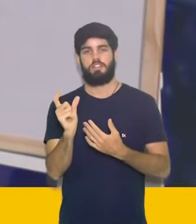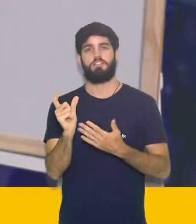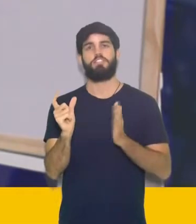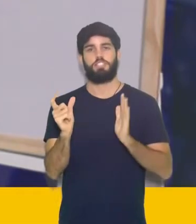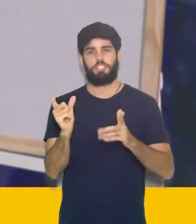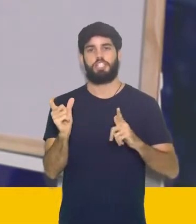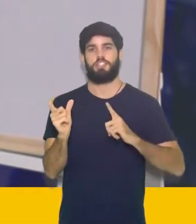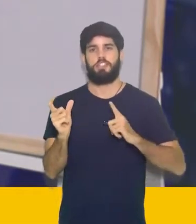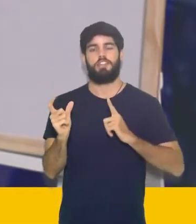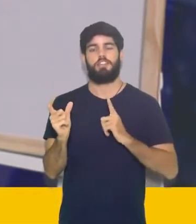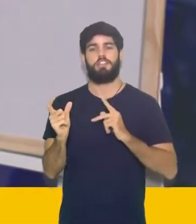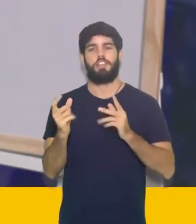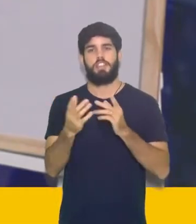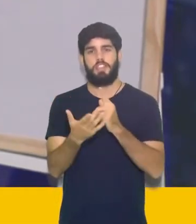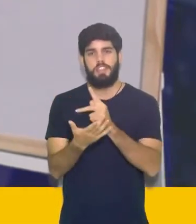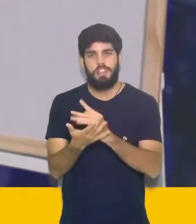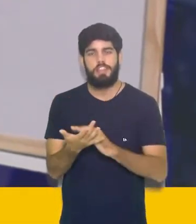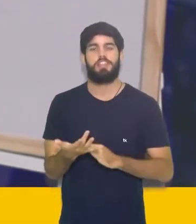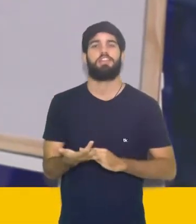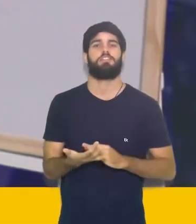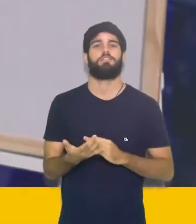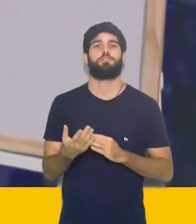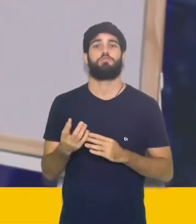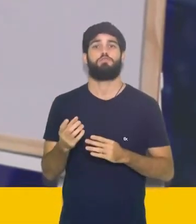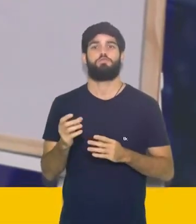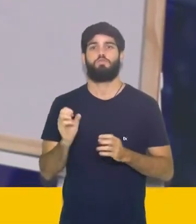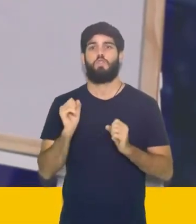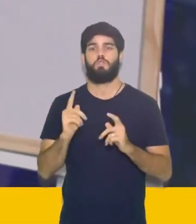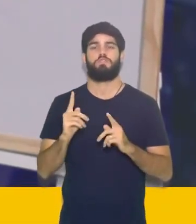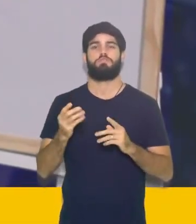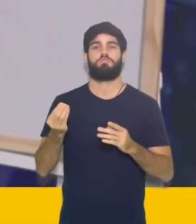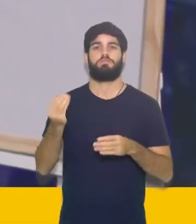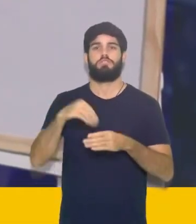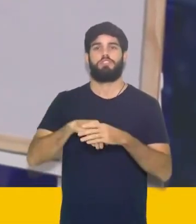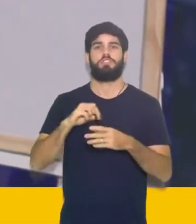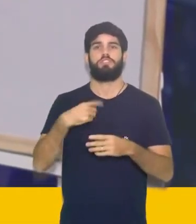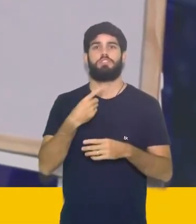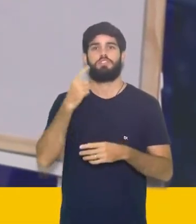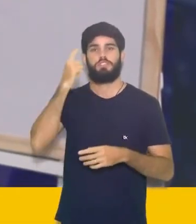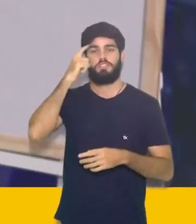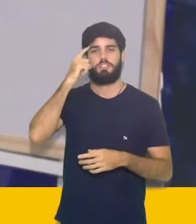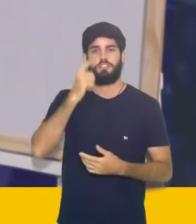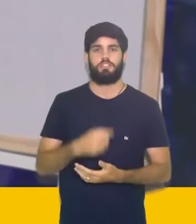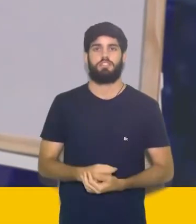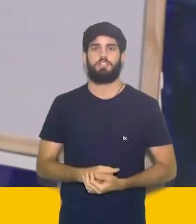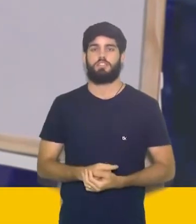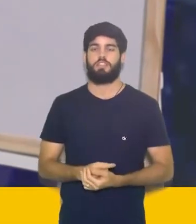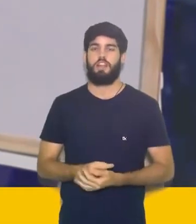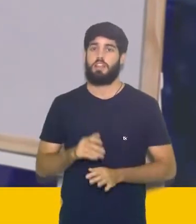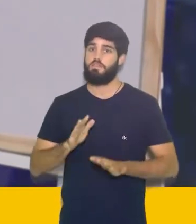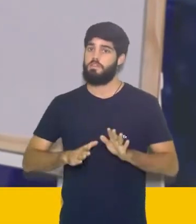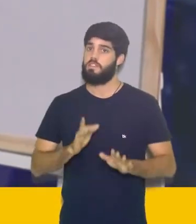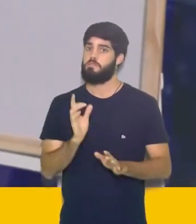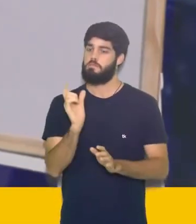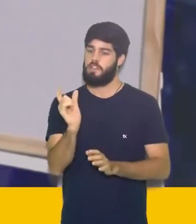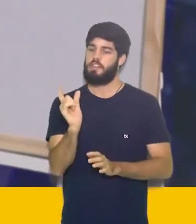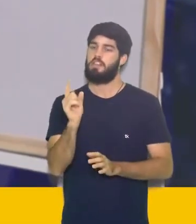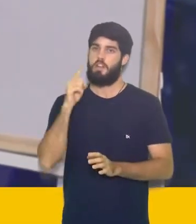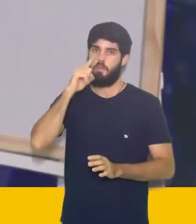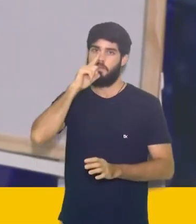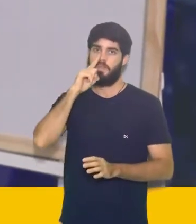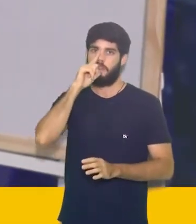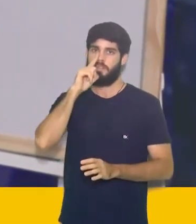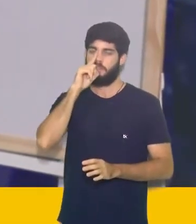diz é porque o texto está pronto aqui na cabeça. Daí o perigo de dizer algumas coisas e algumas palavras que são perigosas,